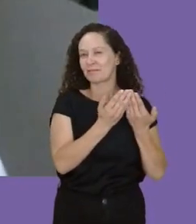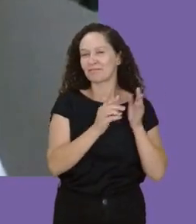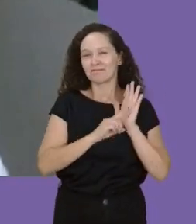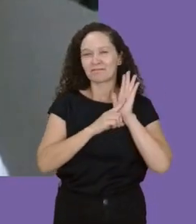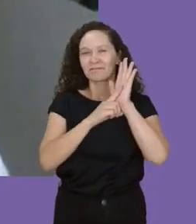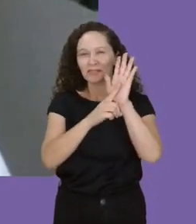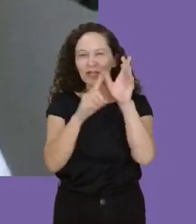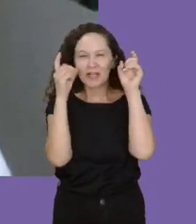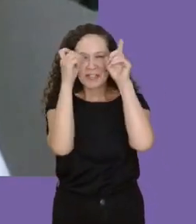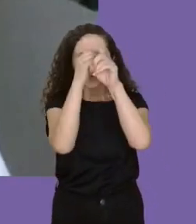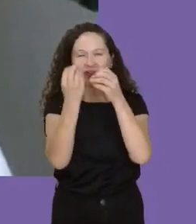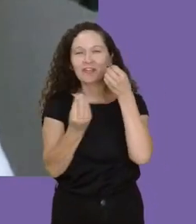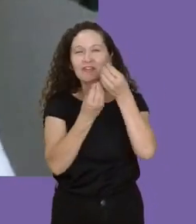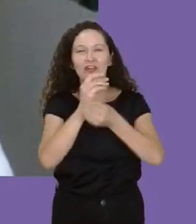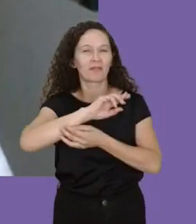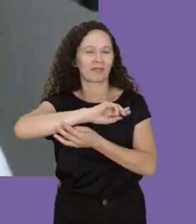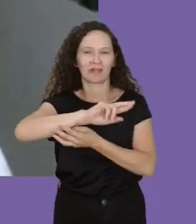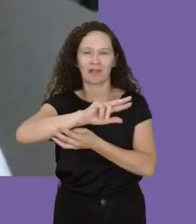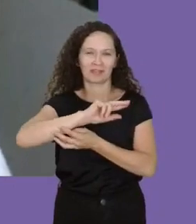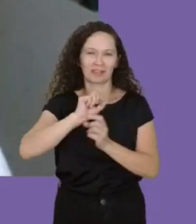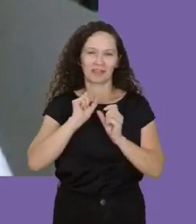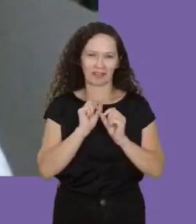quão difícil é não só